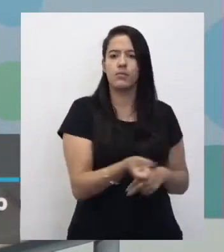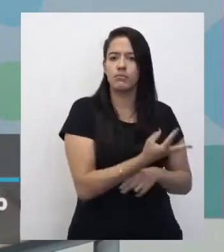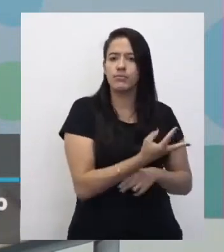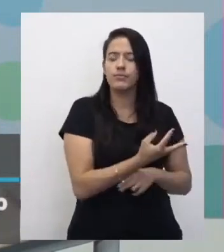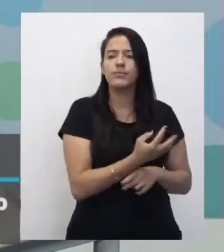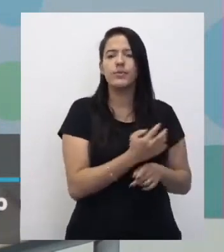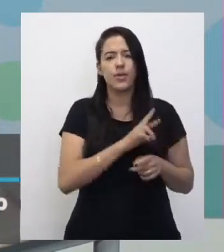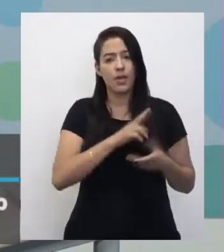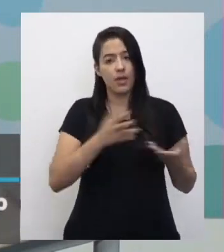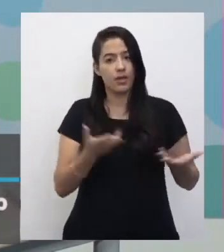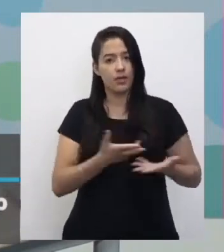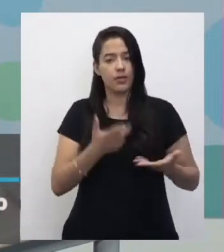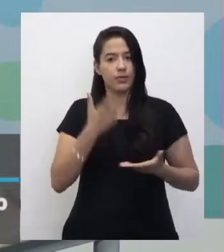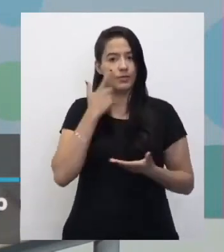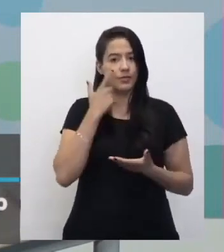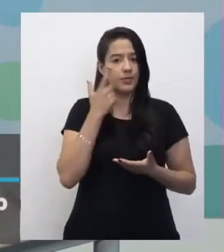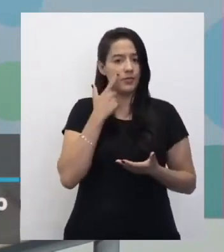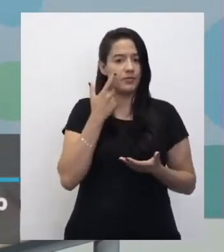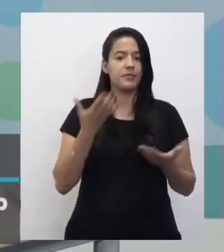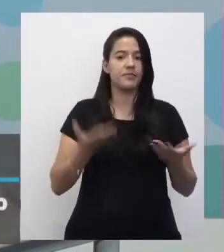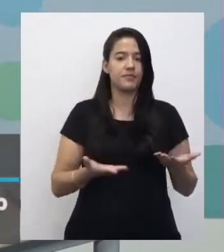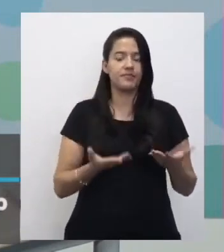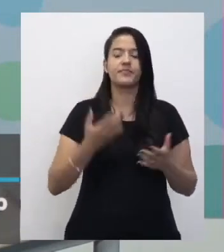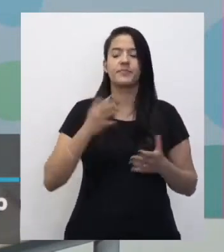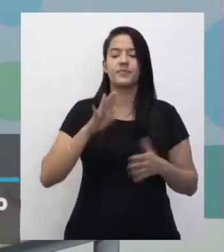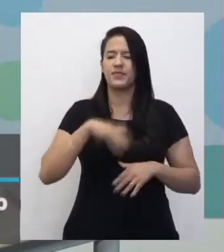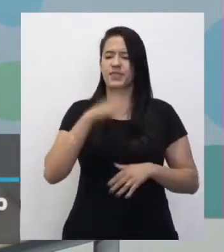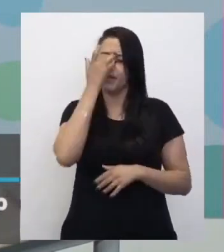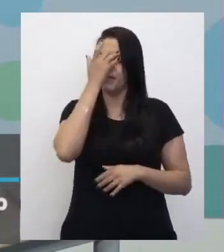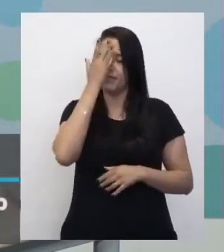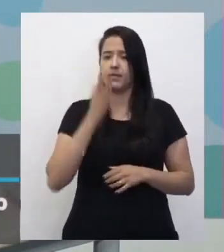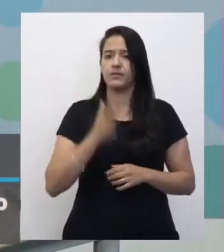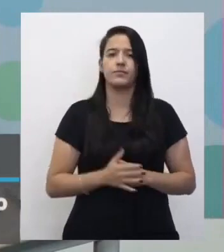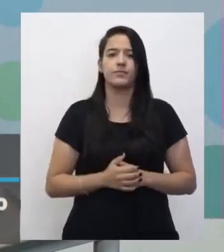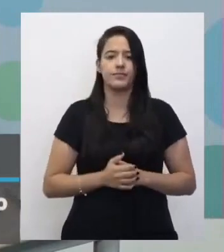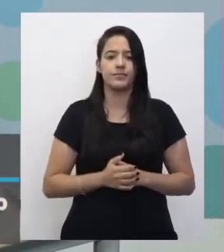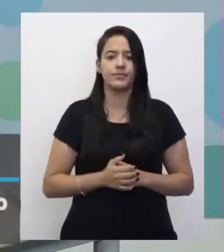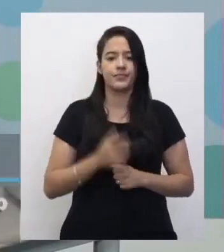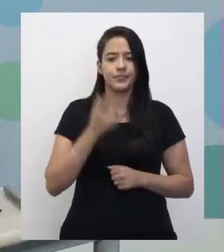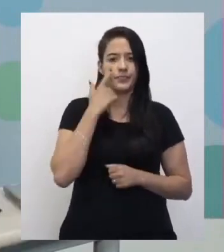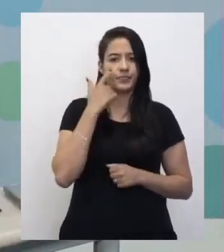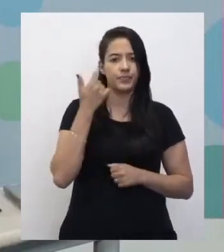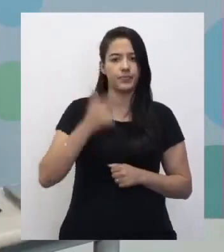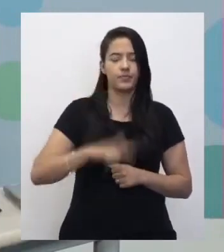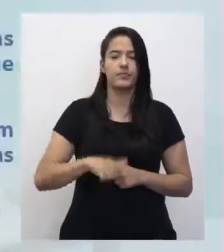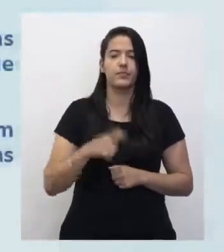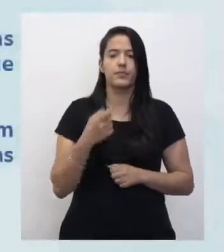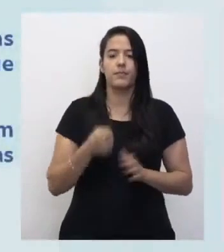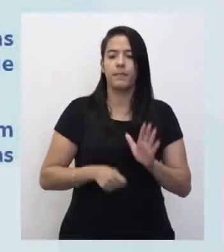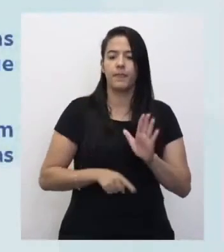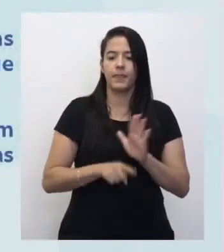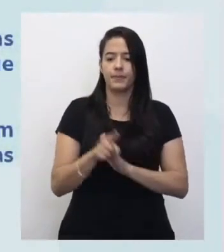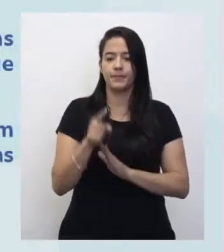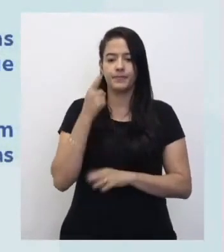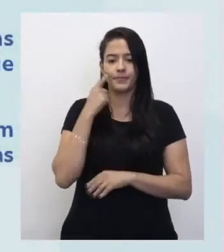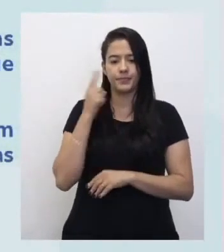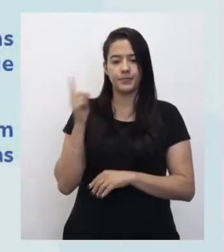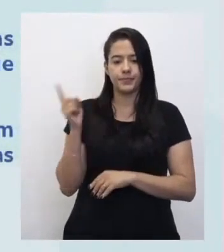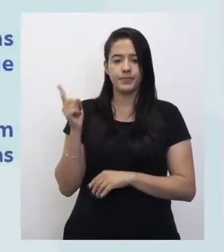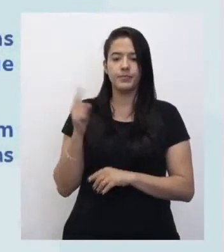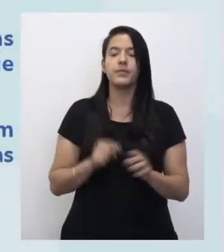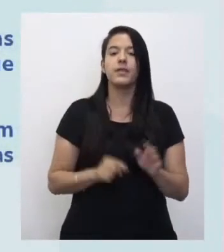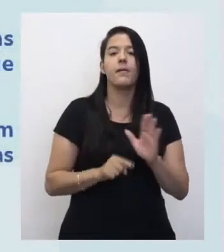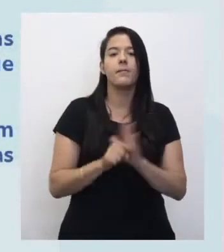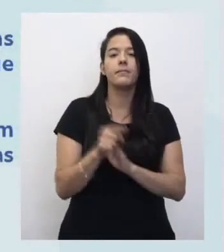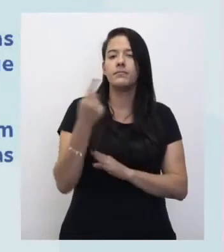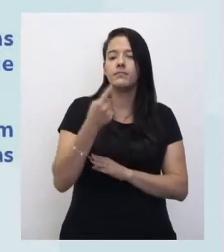fazer a correção comentada agora e vocês vão ver que é facinho. Vamos lá? Vamos olhar novamente as perguntas. Então, a primeira pergunta